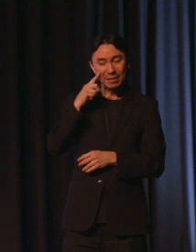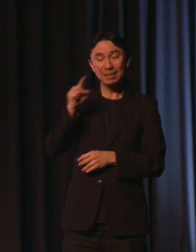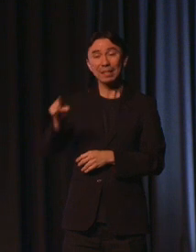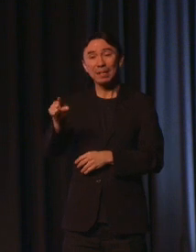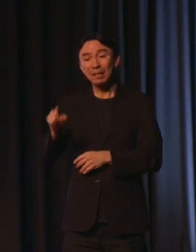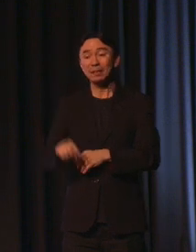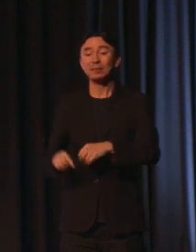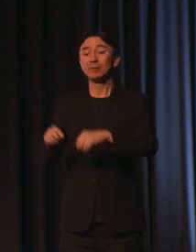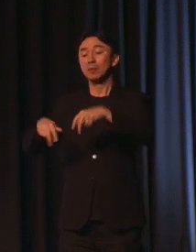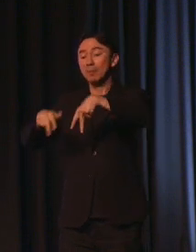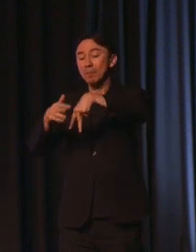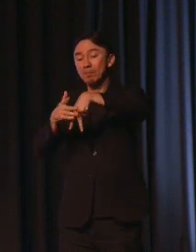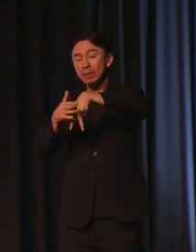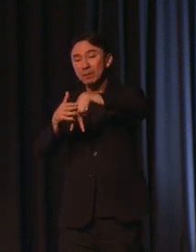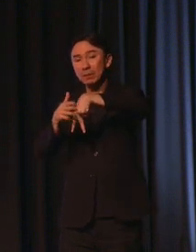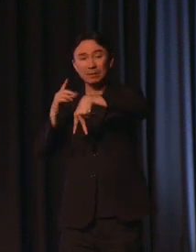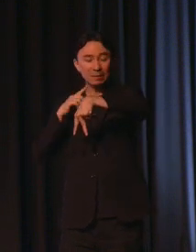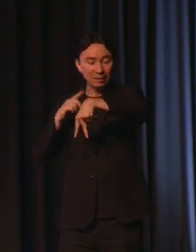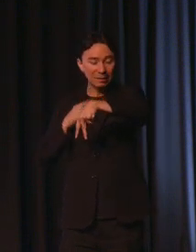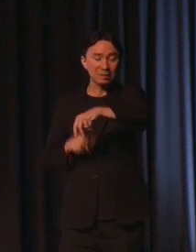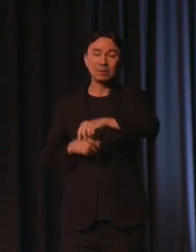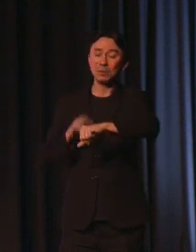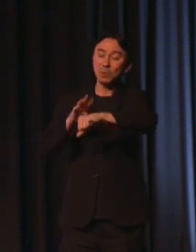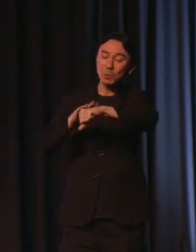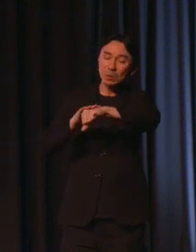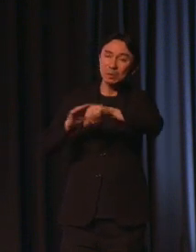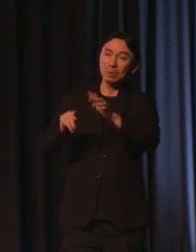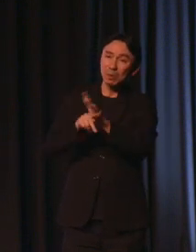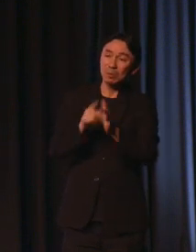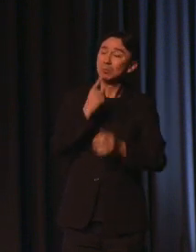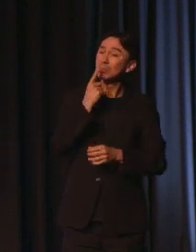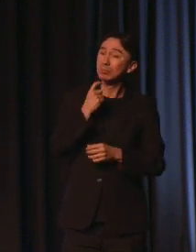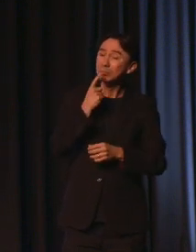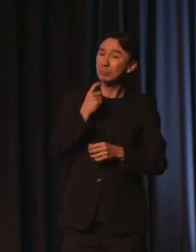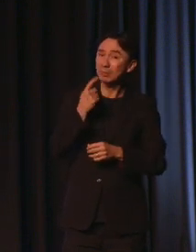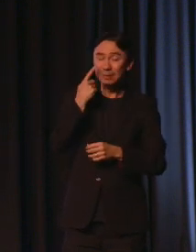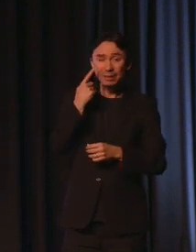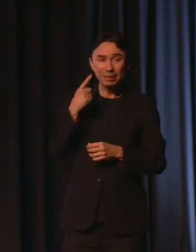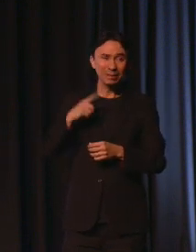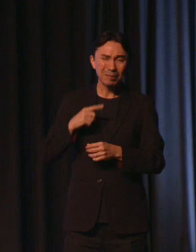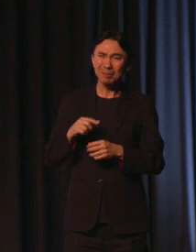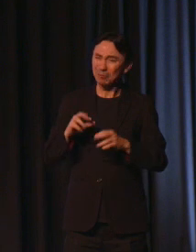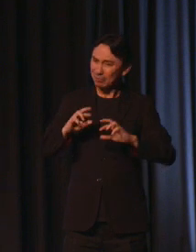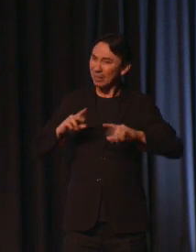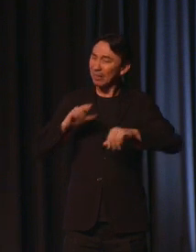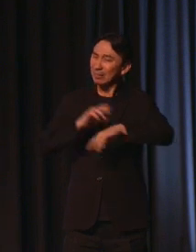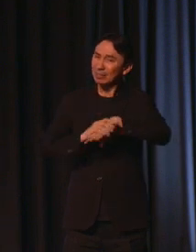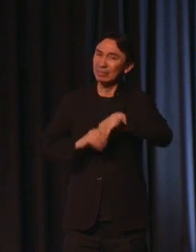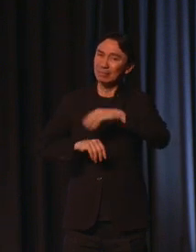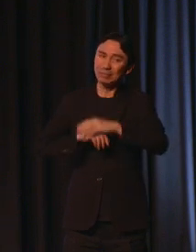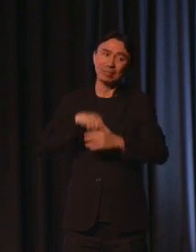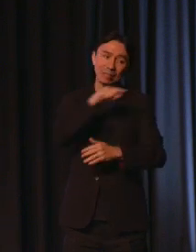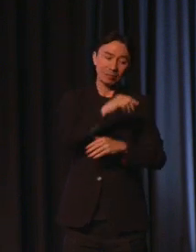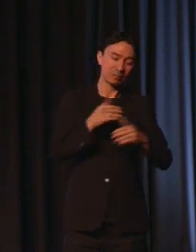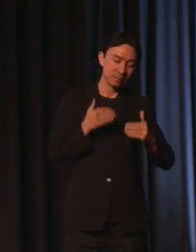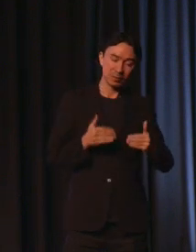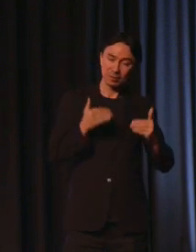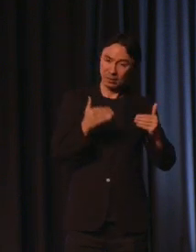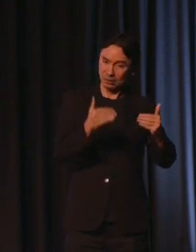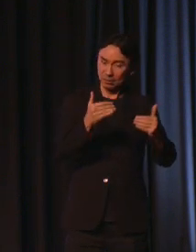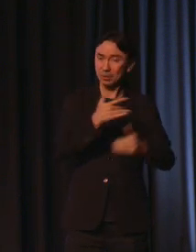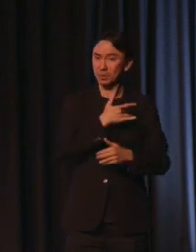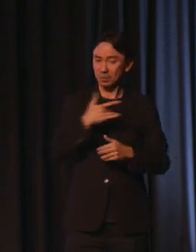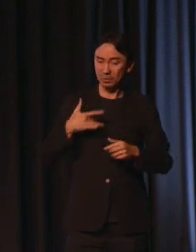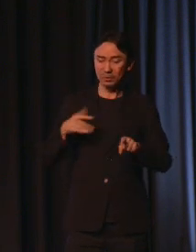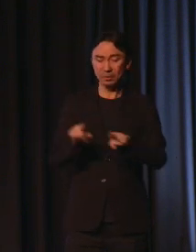possibilitou desenvolvimento de várias ações no Ministério da Saúde e também nos centros de tratamento, tá? Para a